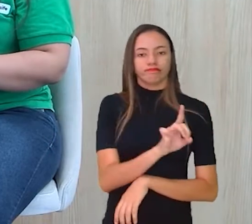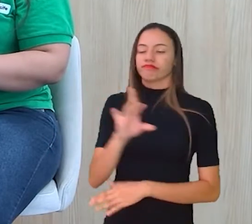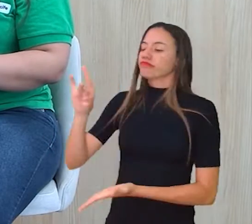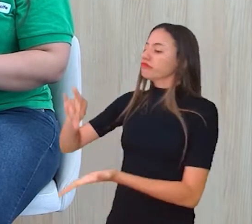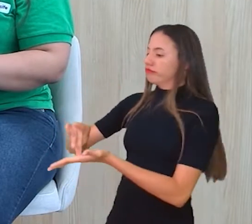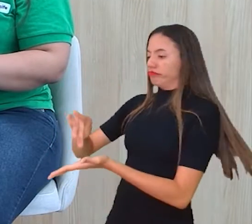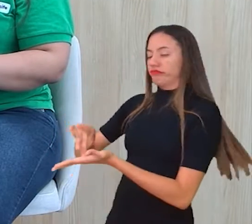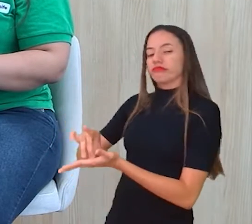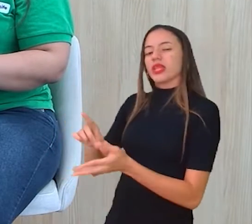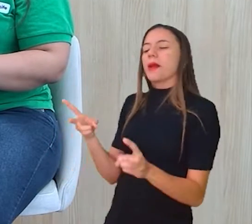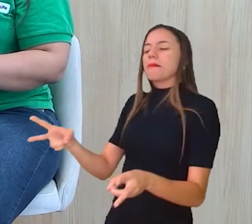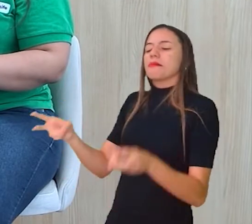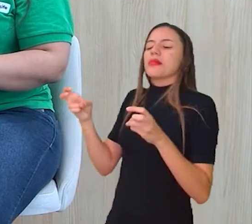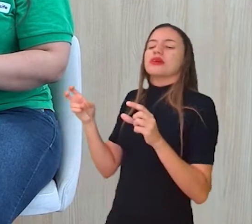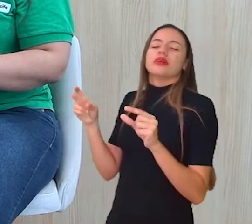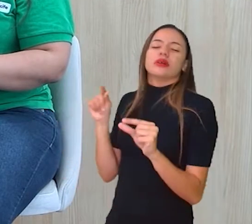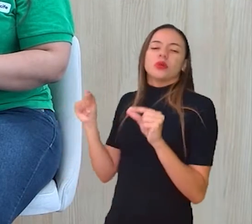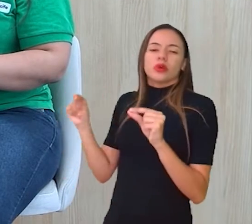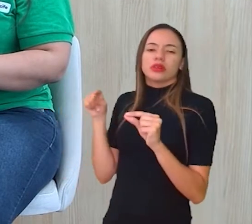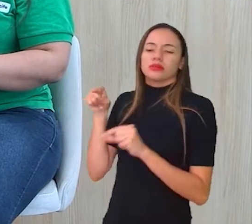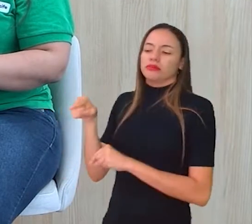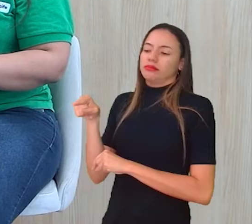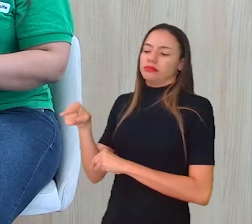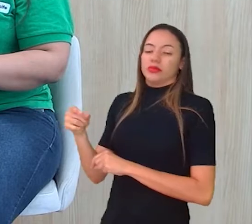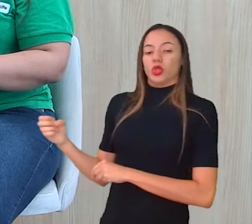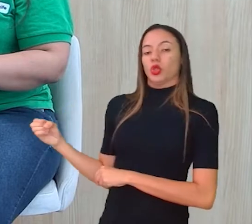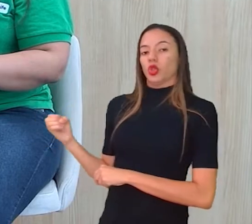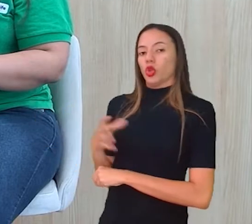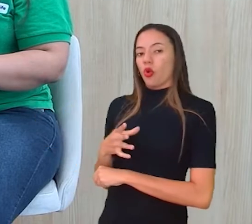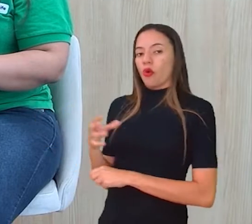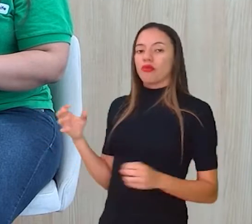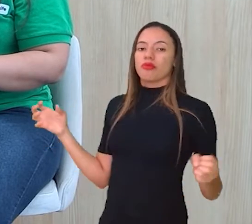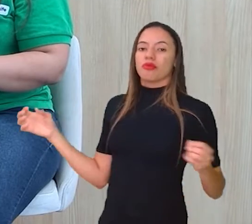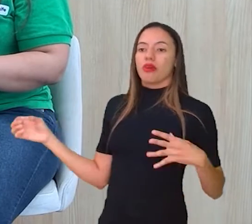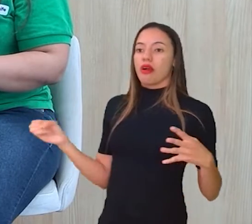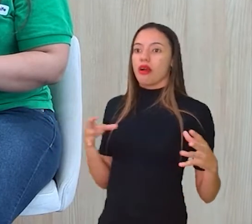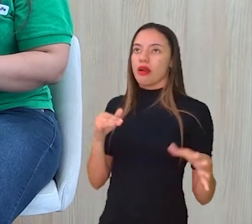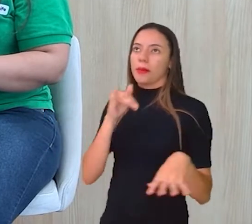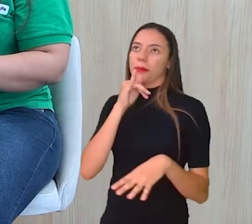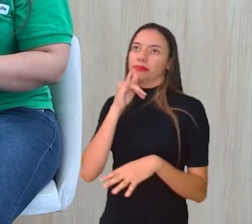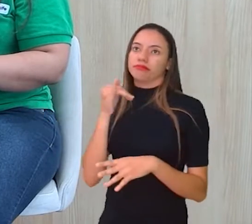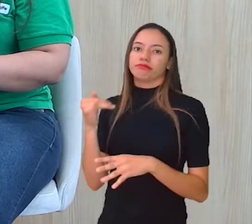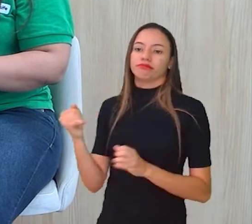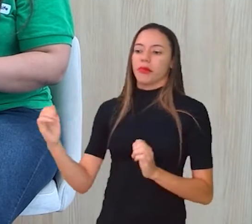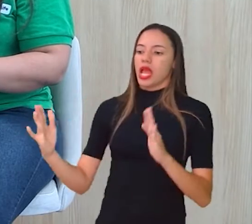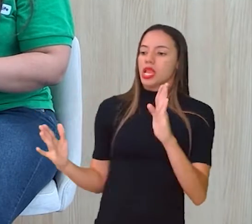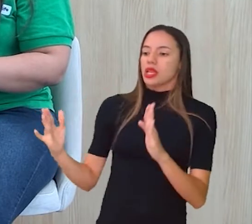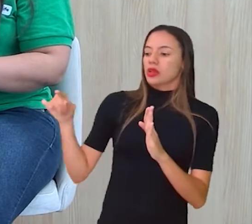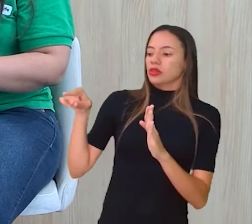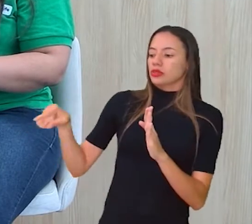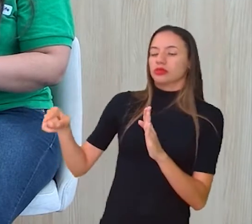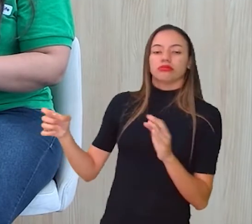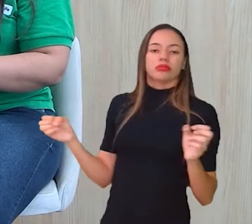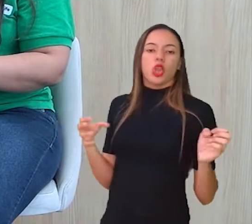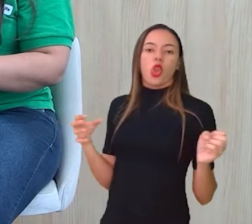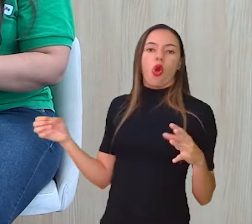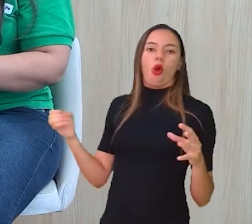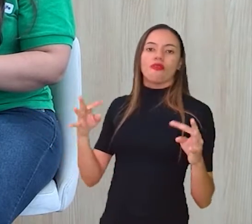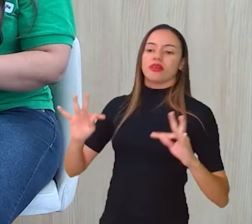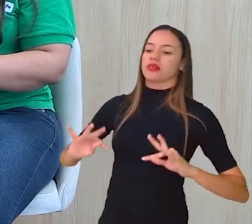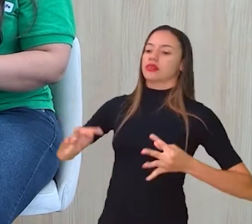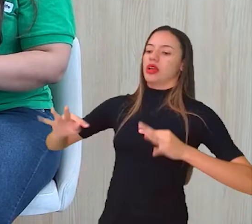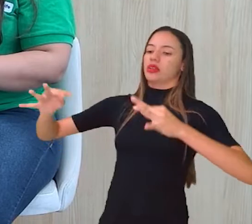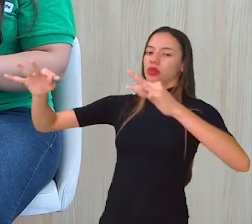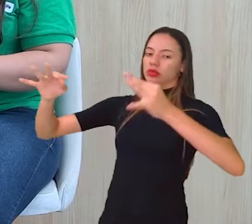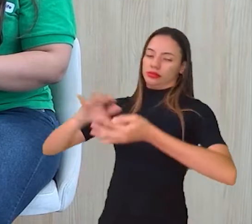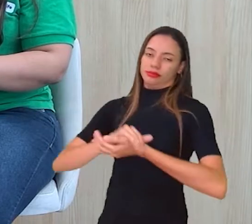gente percebe, né, que essa nova onda, vamos dizer assim, dessas novas